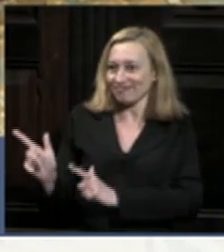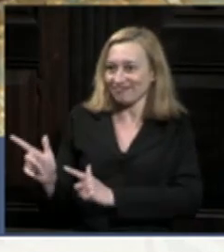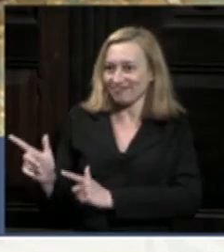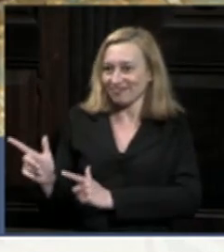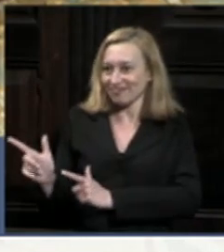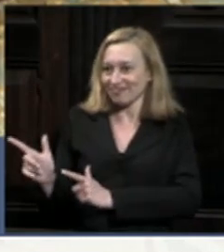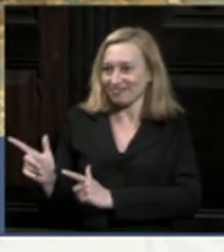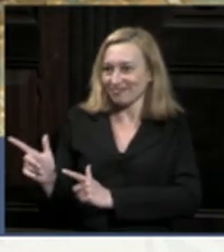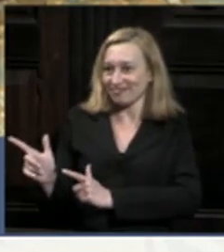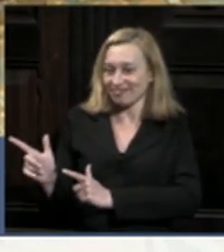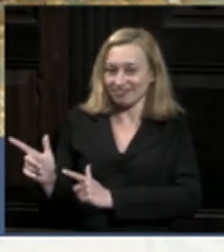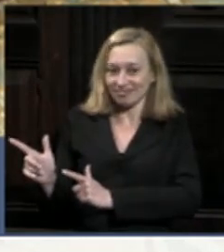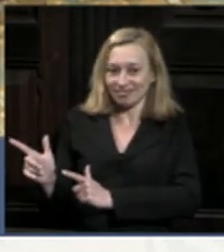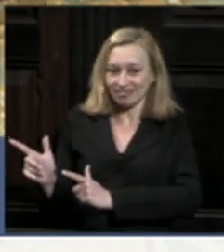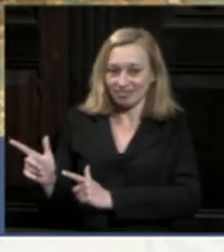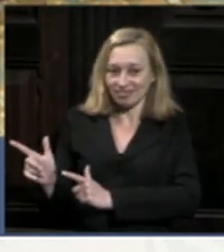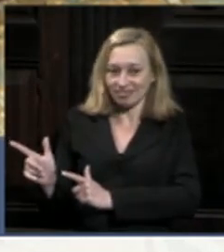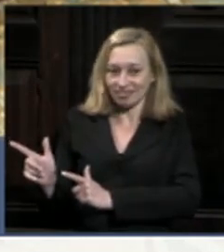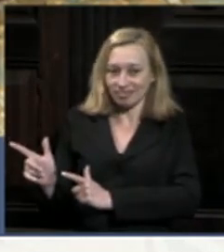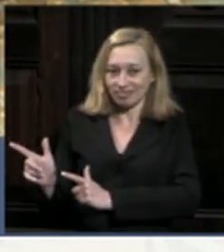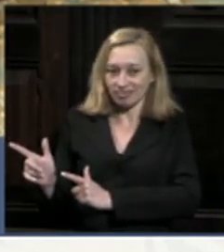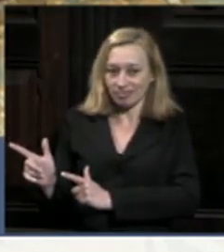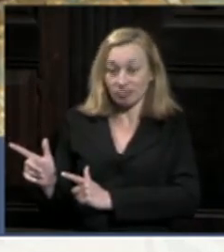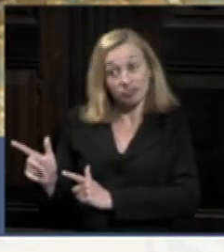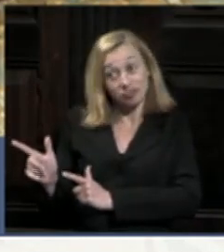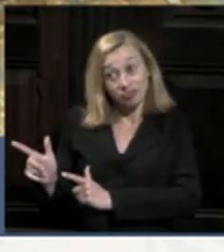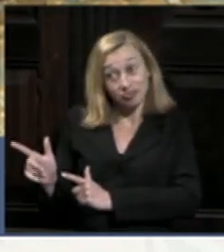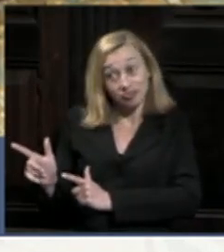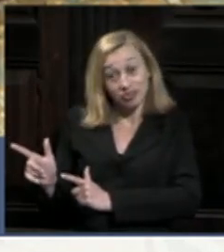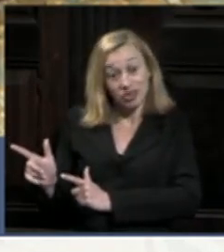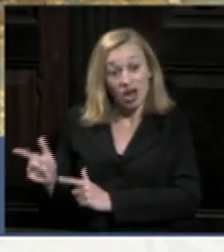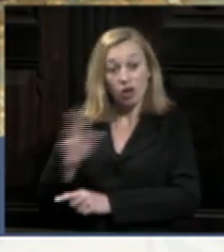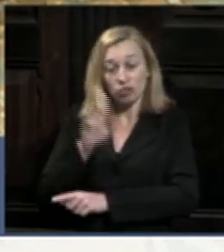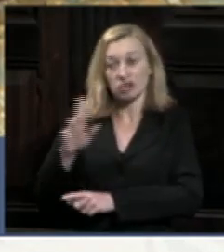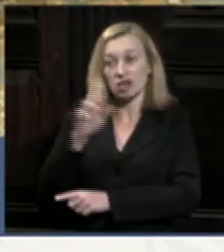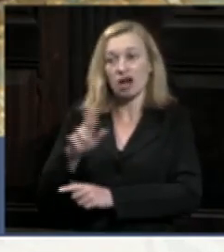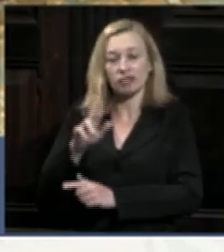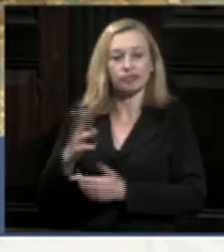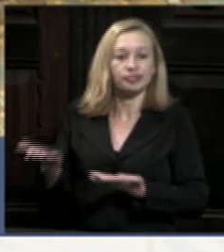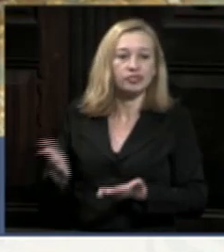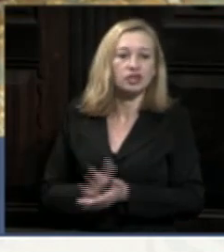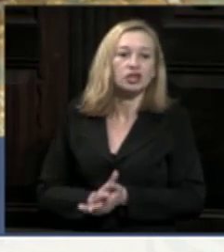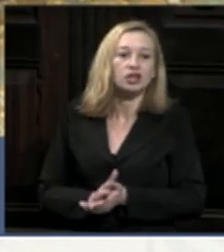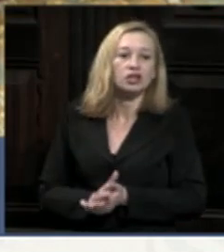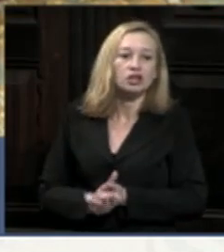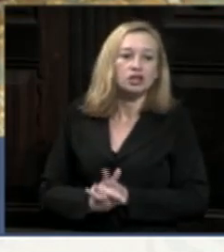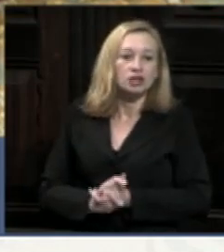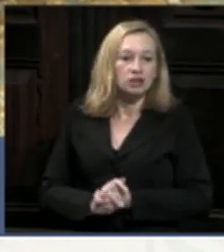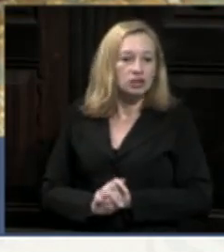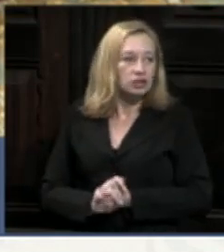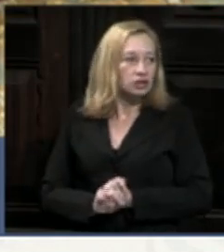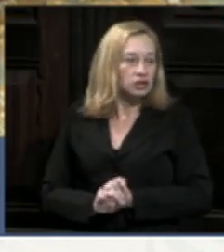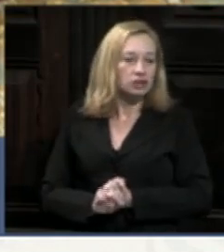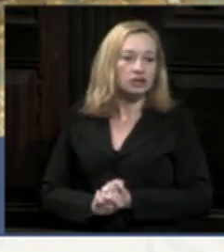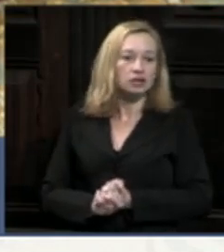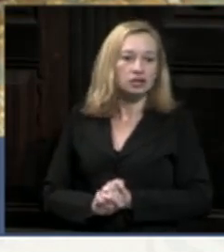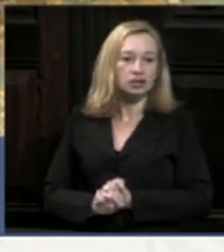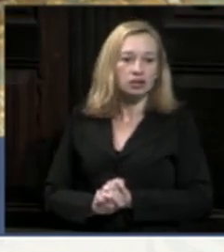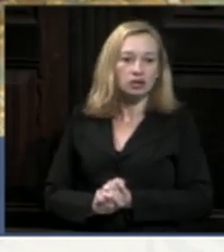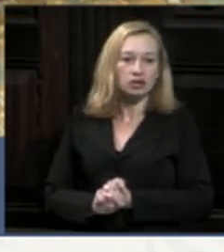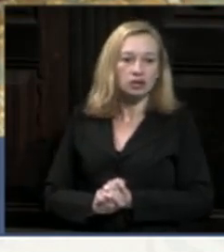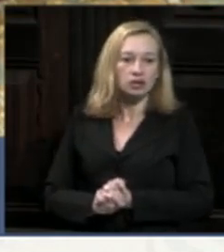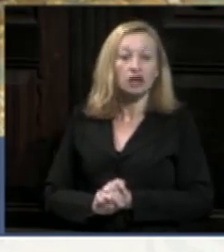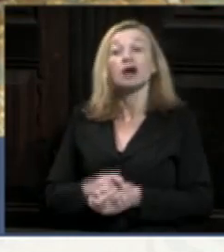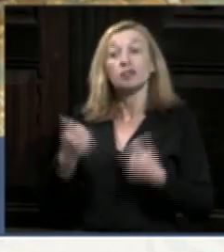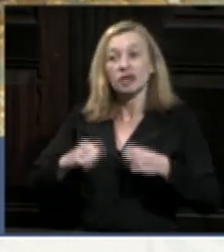fotografado com uma criança ensinando tipo hakim ao usar um revólver então todas as figuras que têm responsabilidade do país tem que